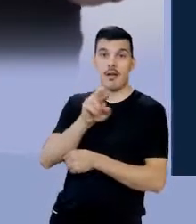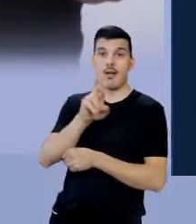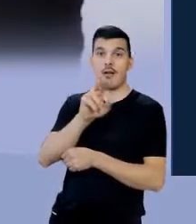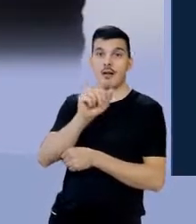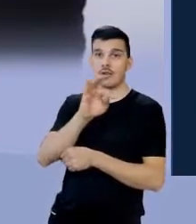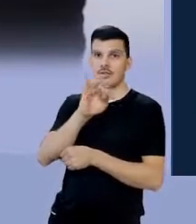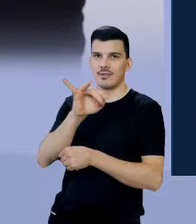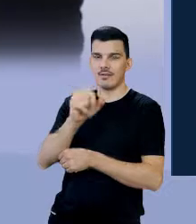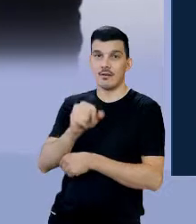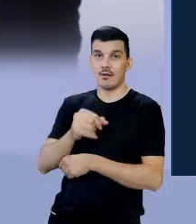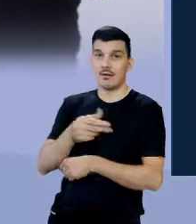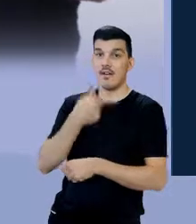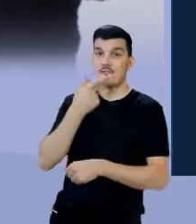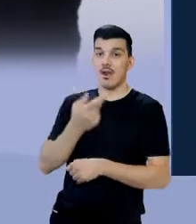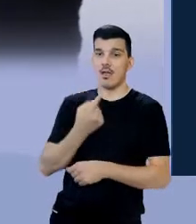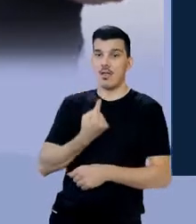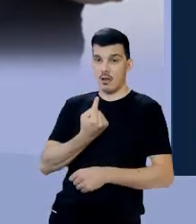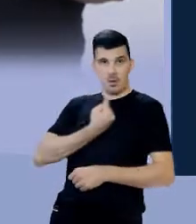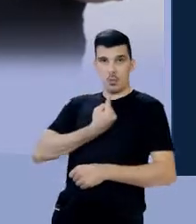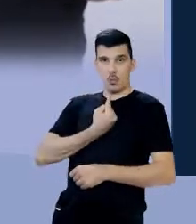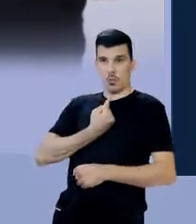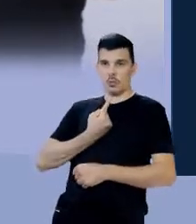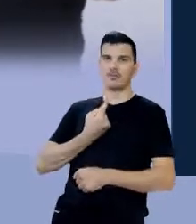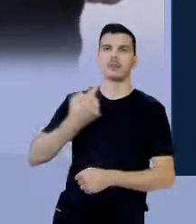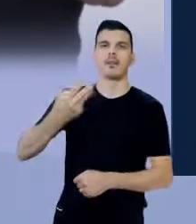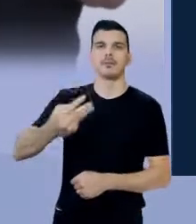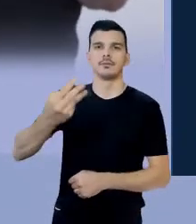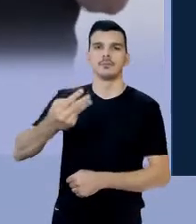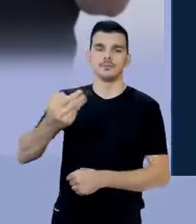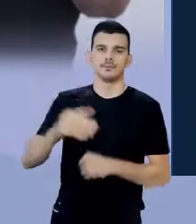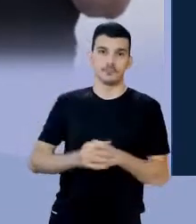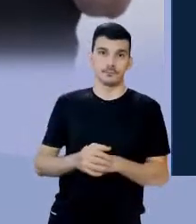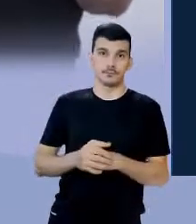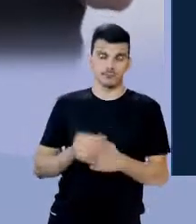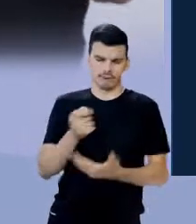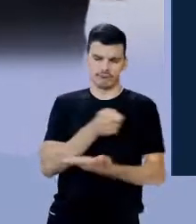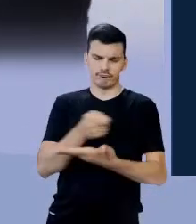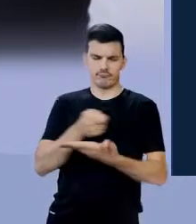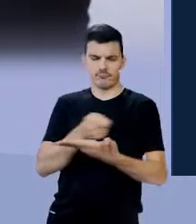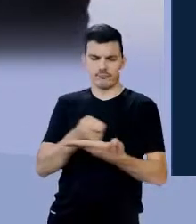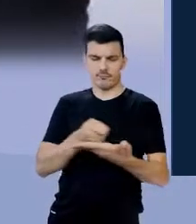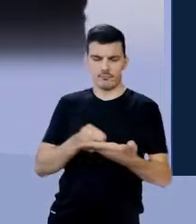narrativa em terceira pessoa para a obra,